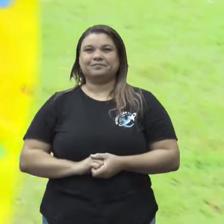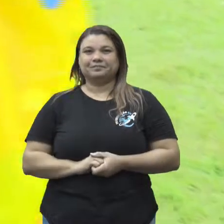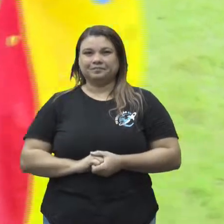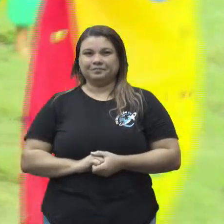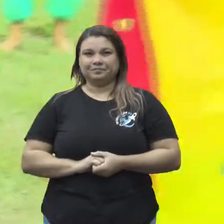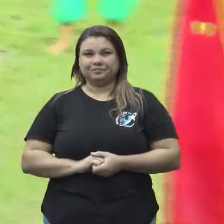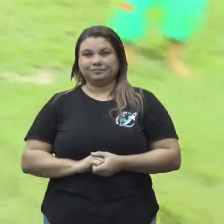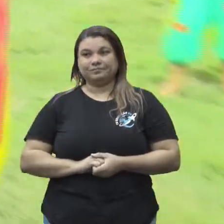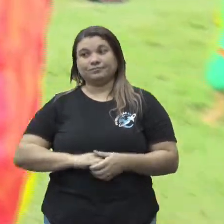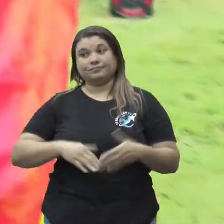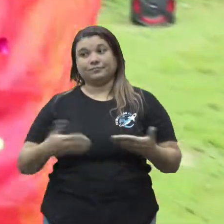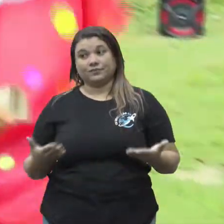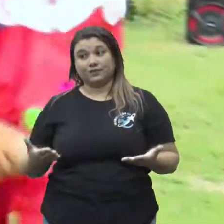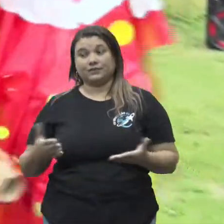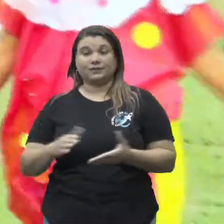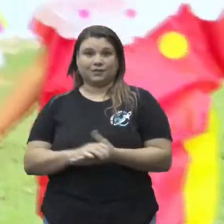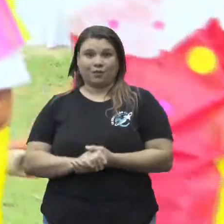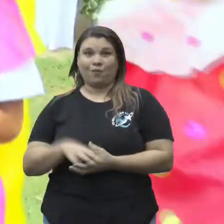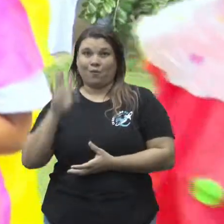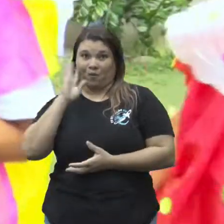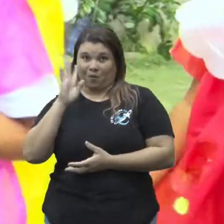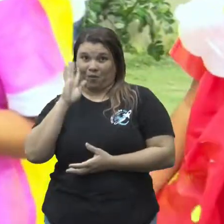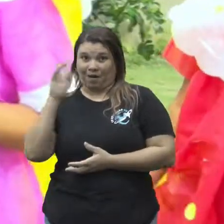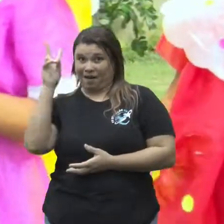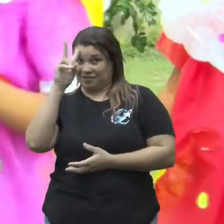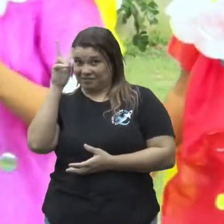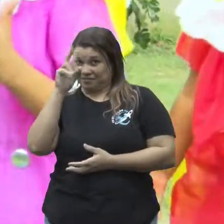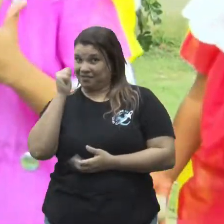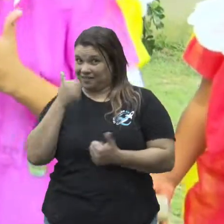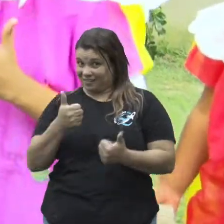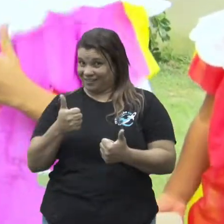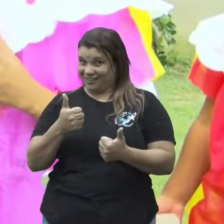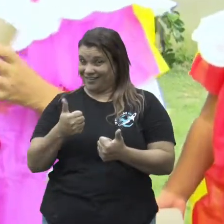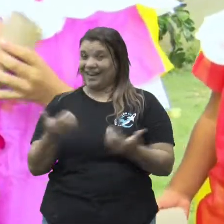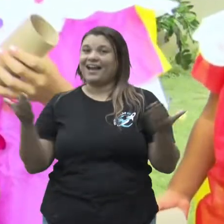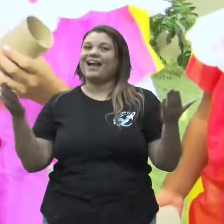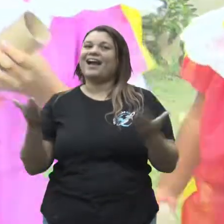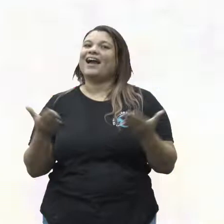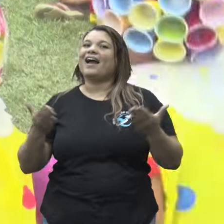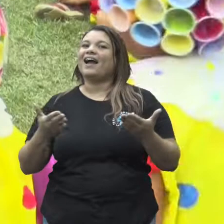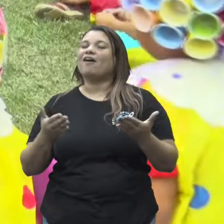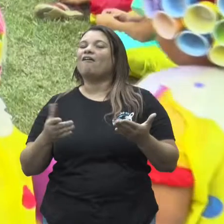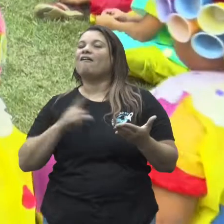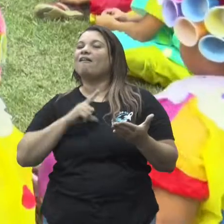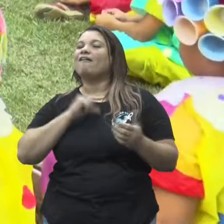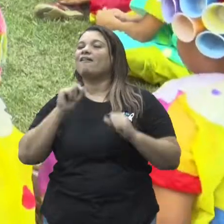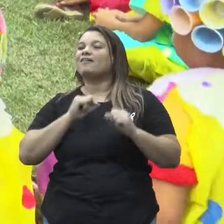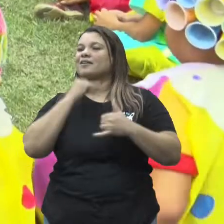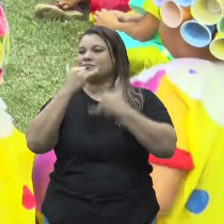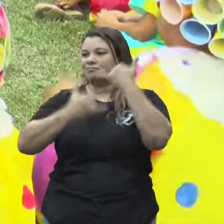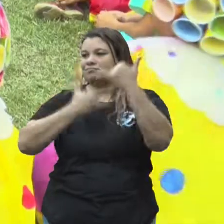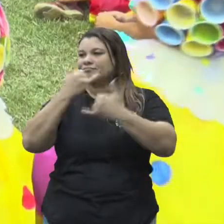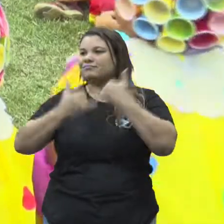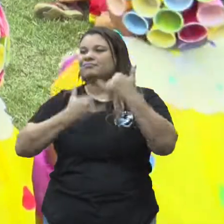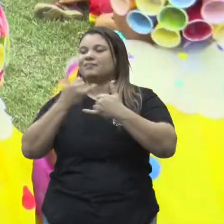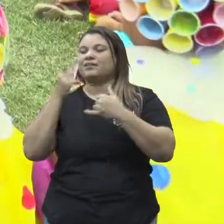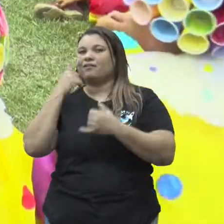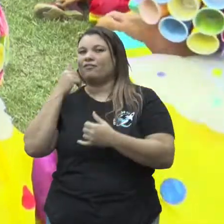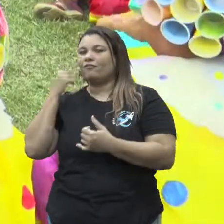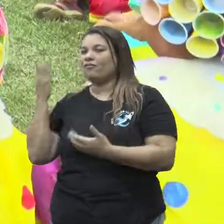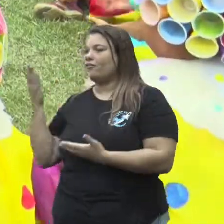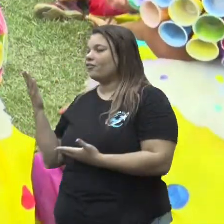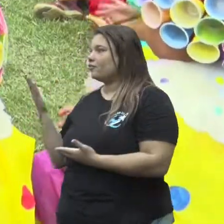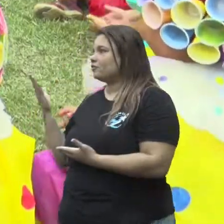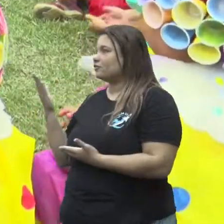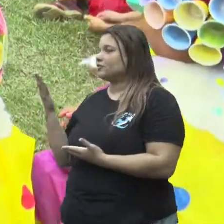anos! Muito divertido essa história, né, pessoal? Agora vamos de brincadeira? Agora nós vamos fazer a